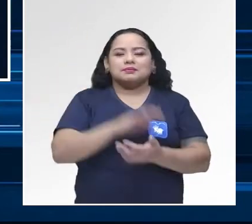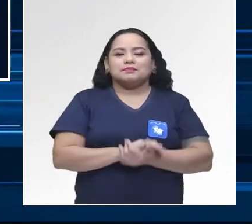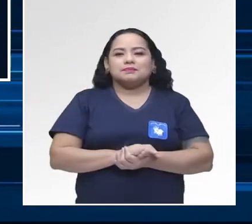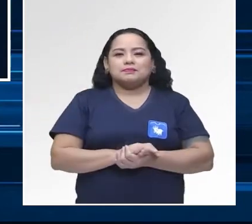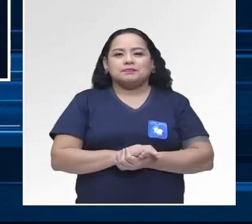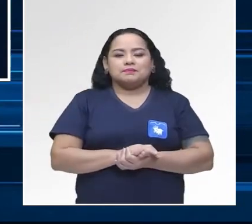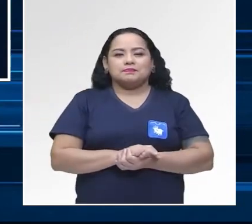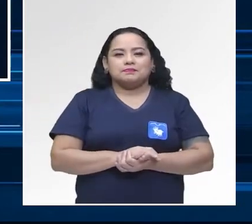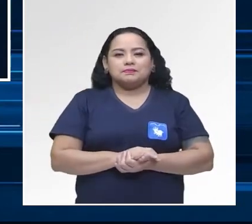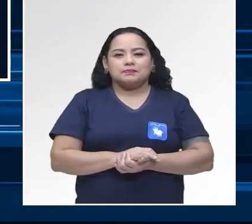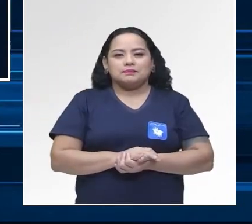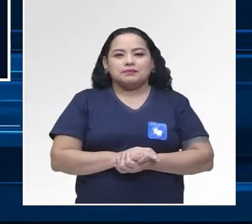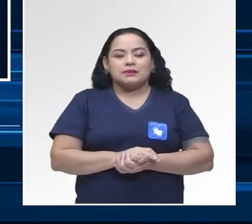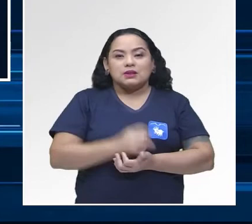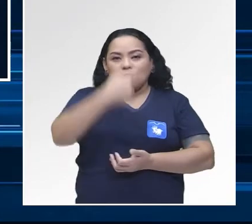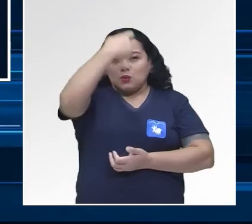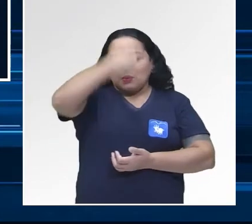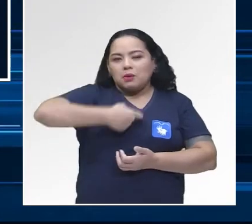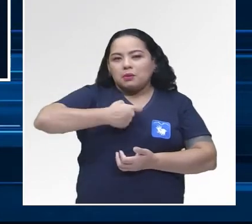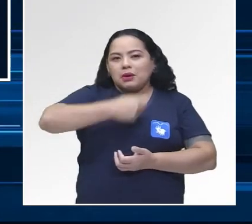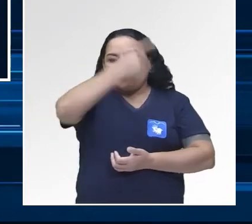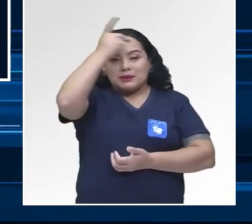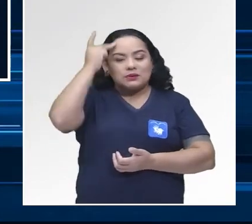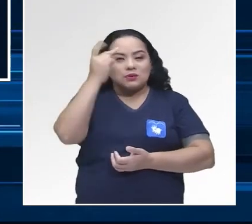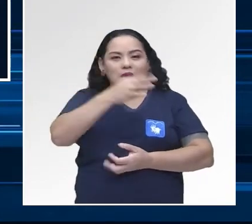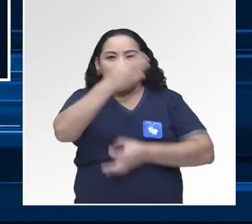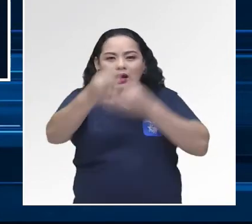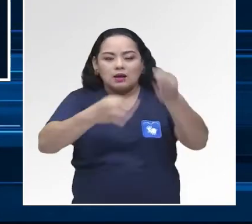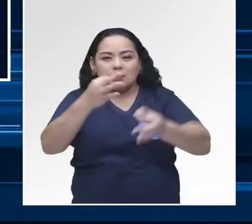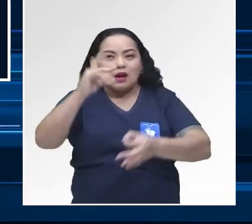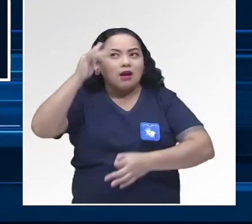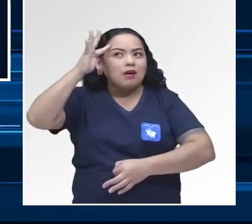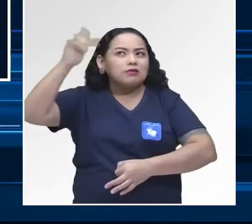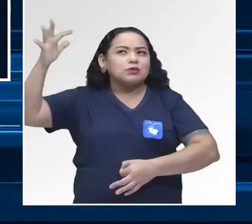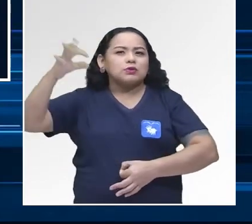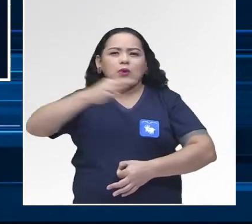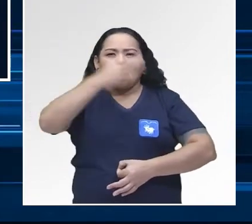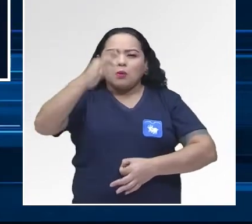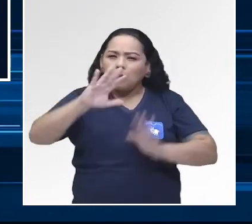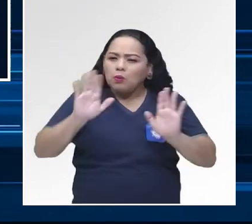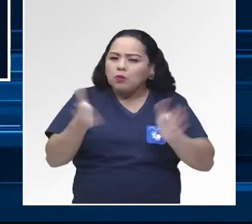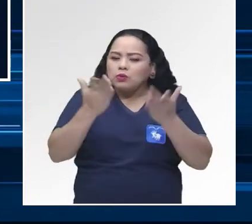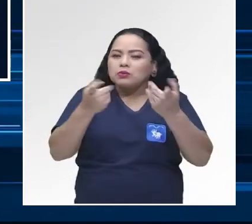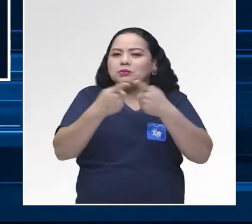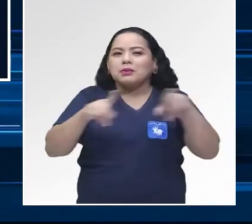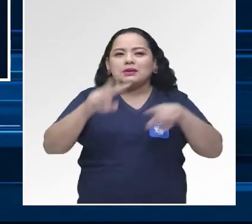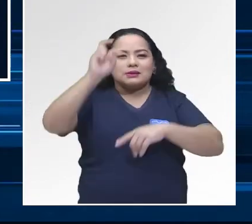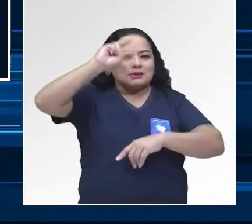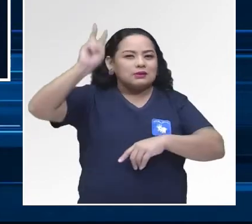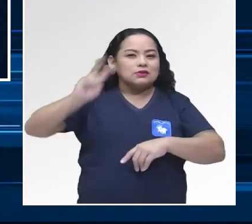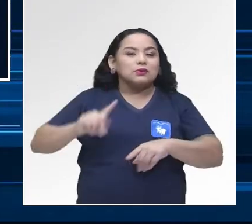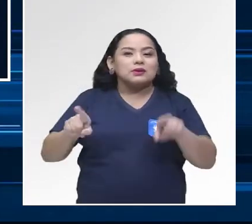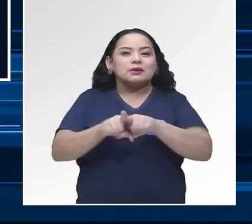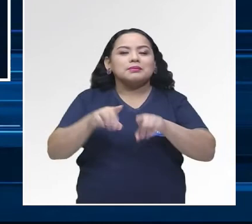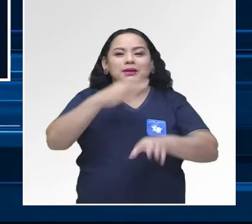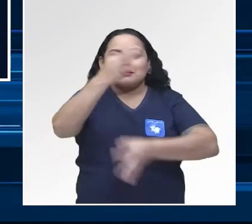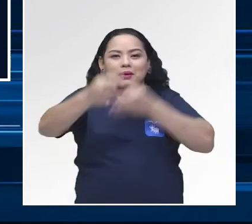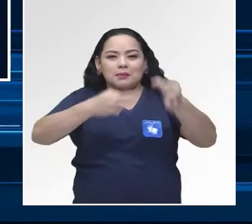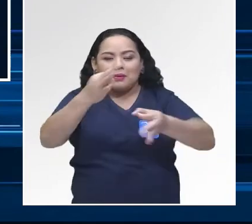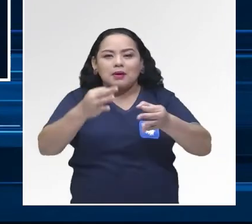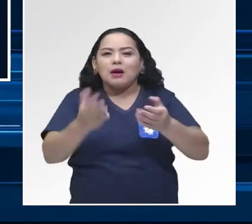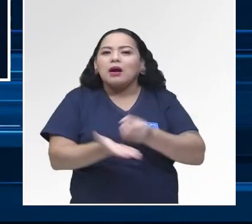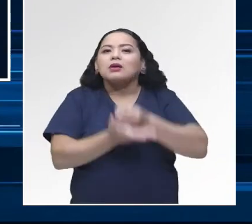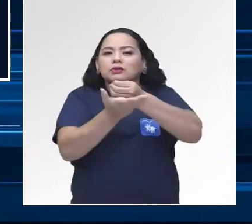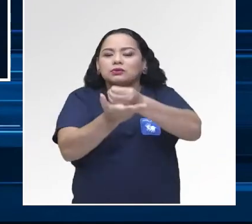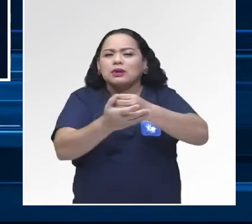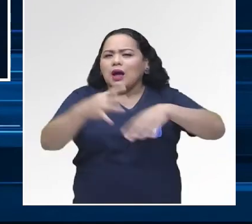Então, a ser crítico, a filosofia nos ajuda a ser crítico, mas também a história nos ajuda a ser crítico, né? A matemática nos